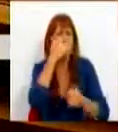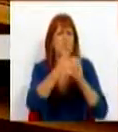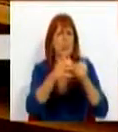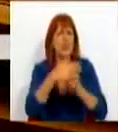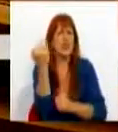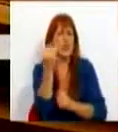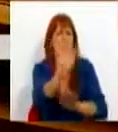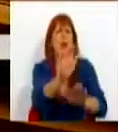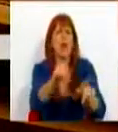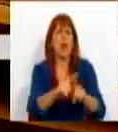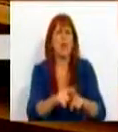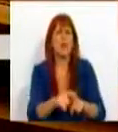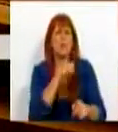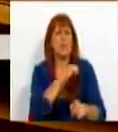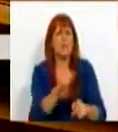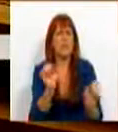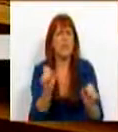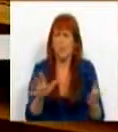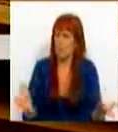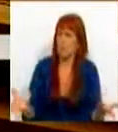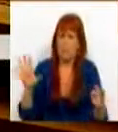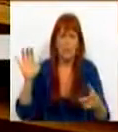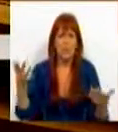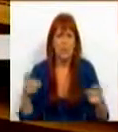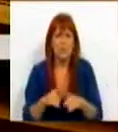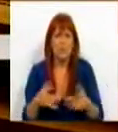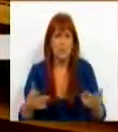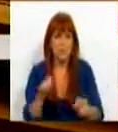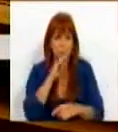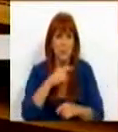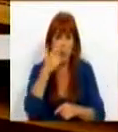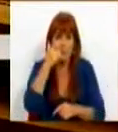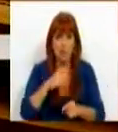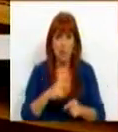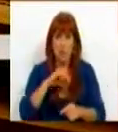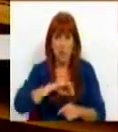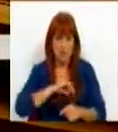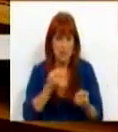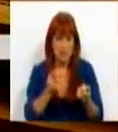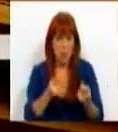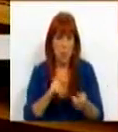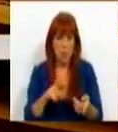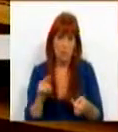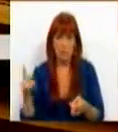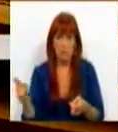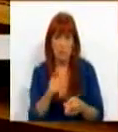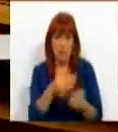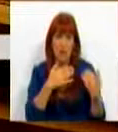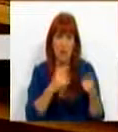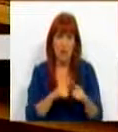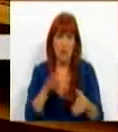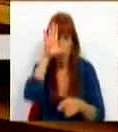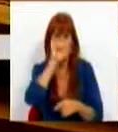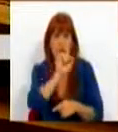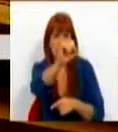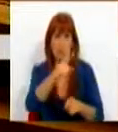numa instituição não licenciada, quando, inclusive, são talvez as pessoas com menos recursos que correm e, sendo isso, uma responsabilidade é do Estado